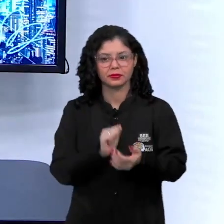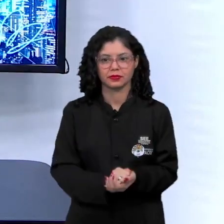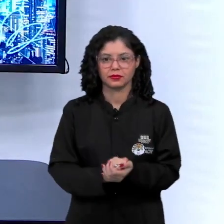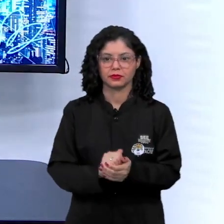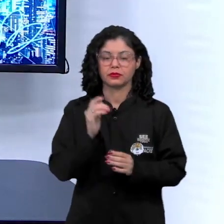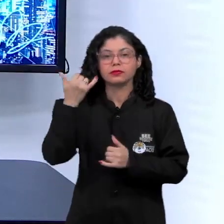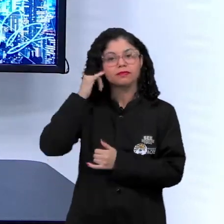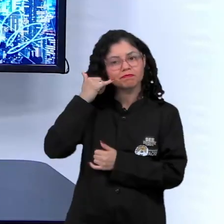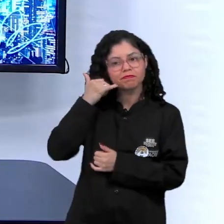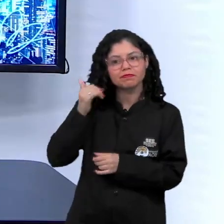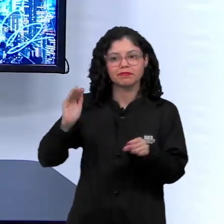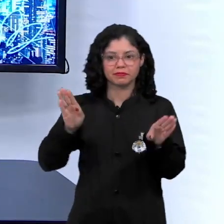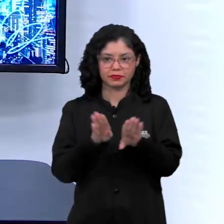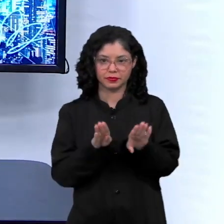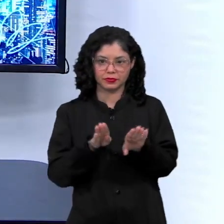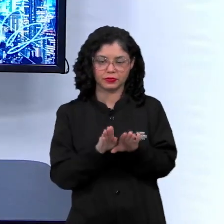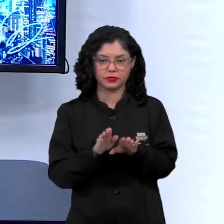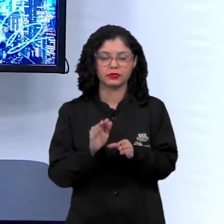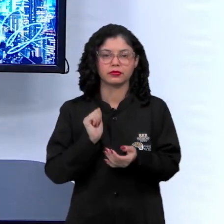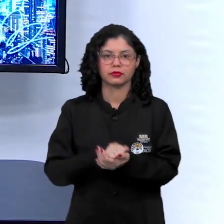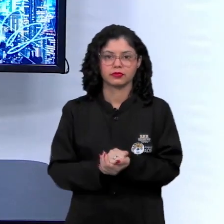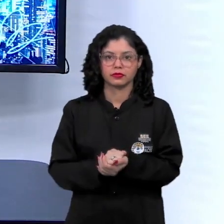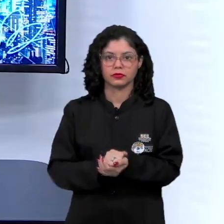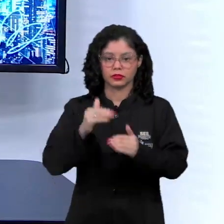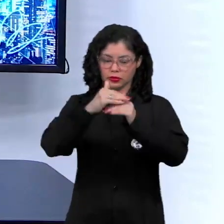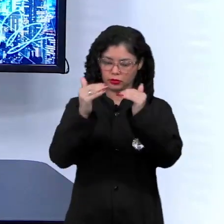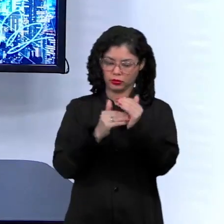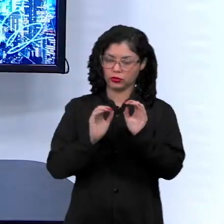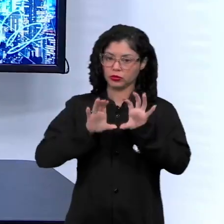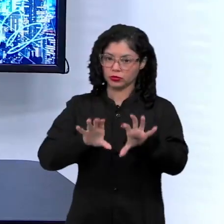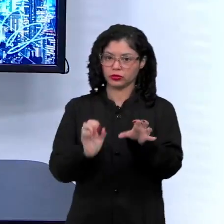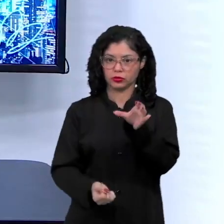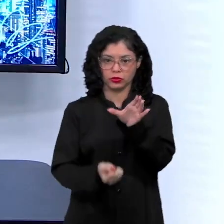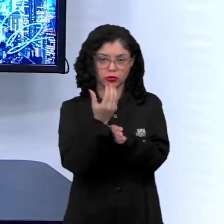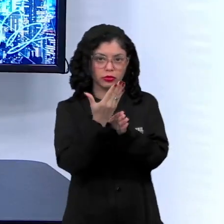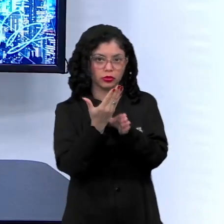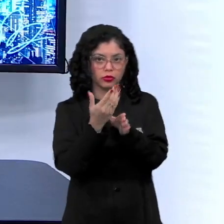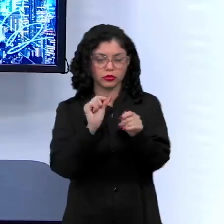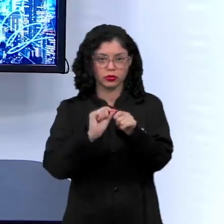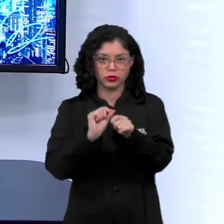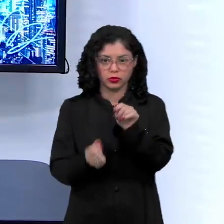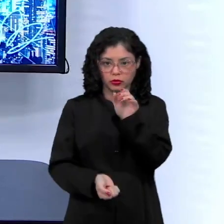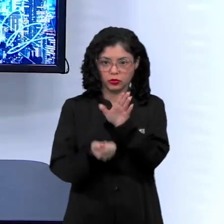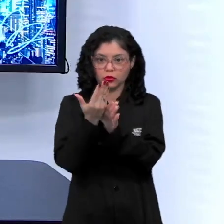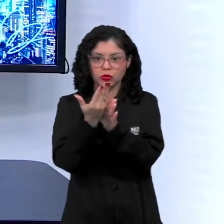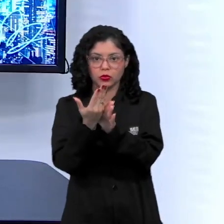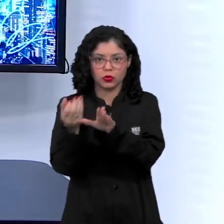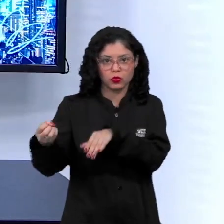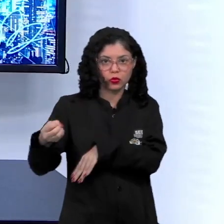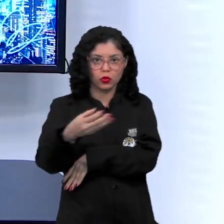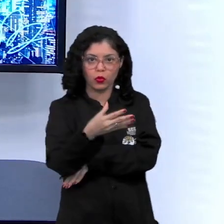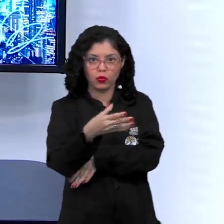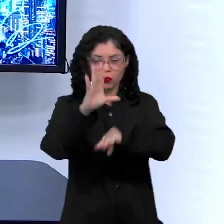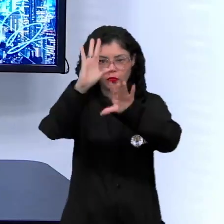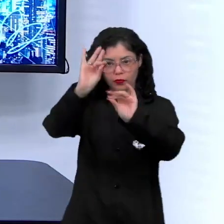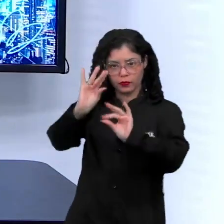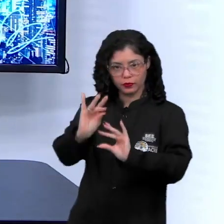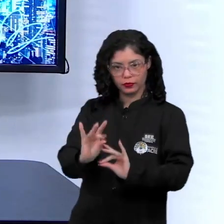os telefones, os celulares, tudo isso foi criando formas de um novo modelo